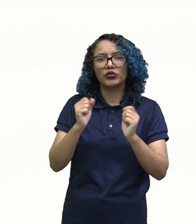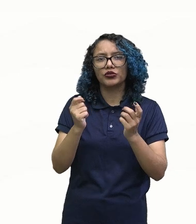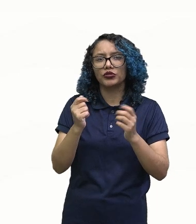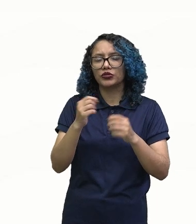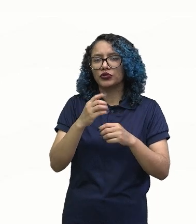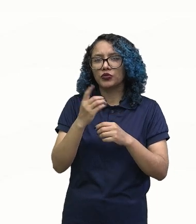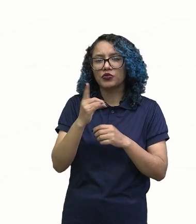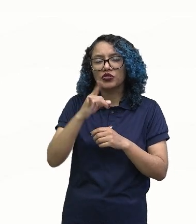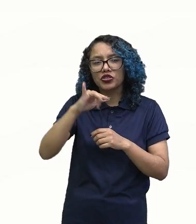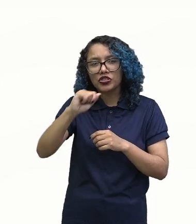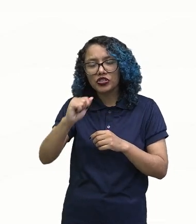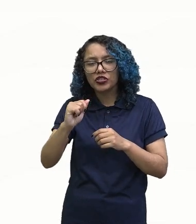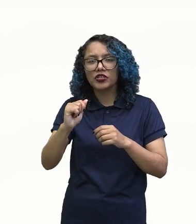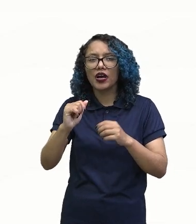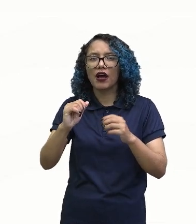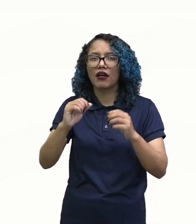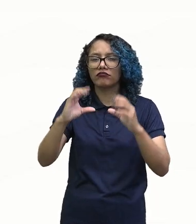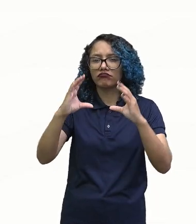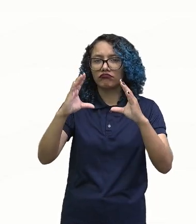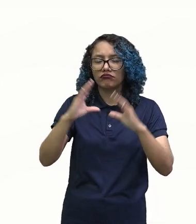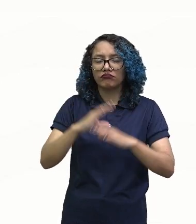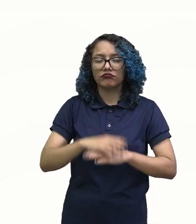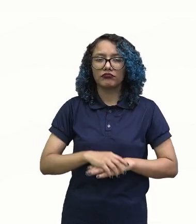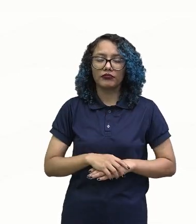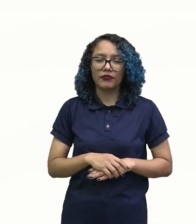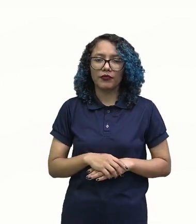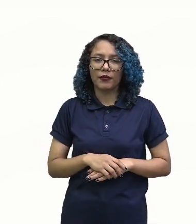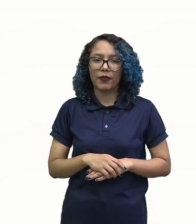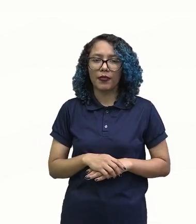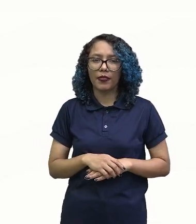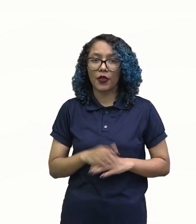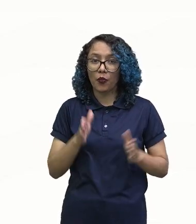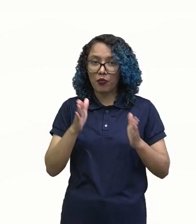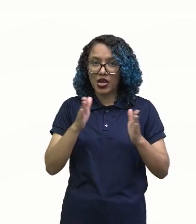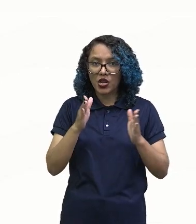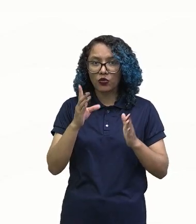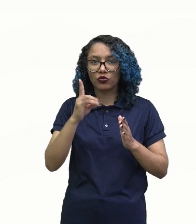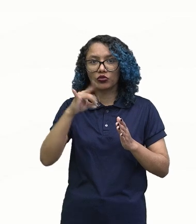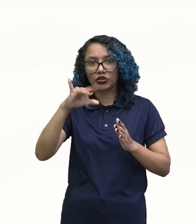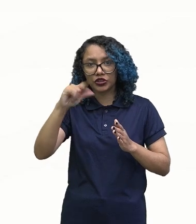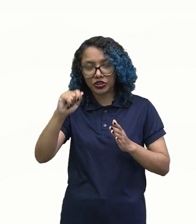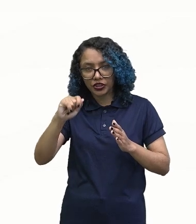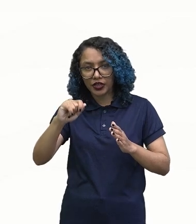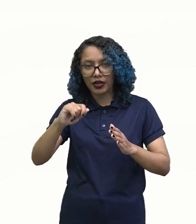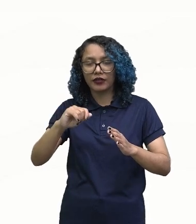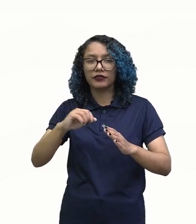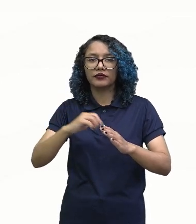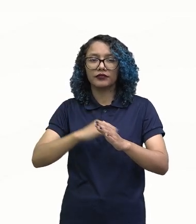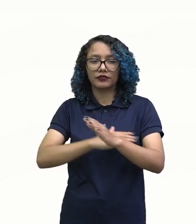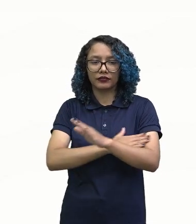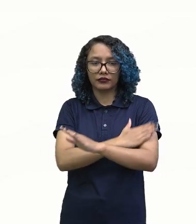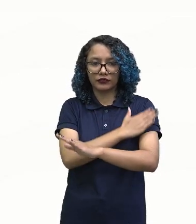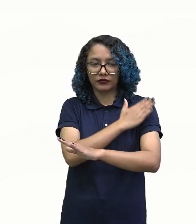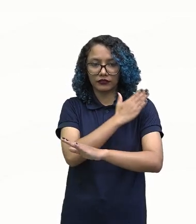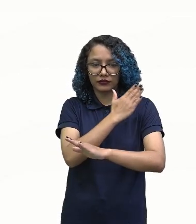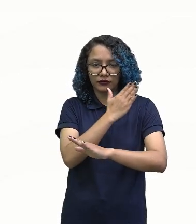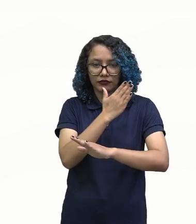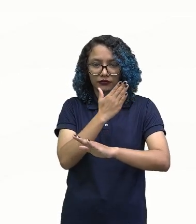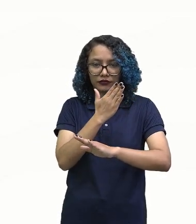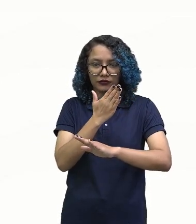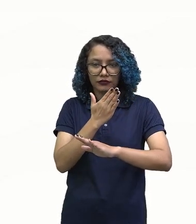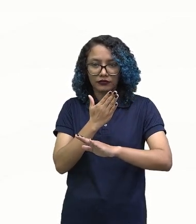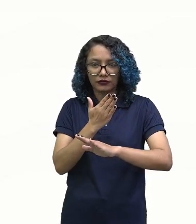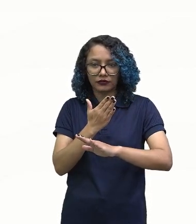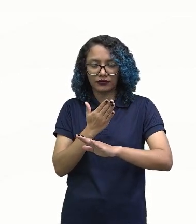Ou seja, o percurso do dia, a gente pode utilizar essa palavra,